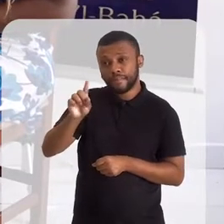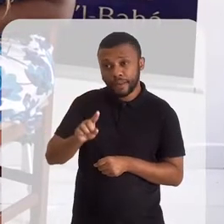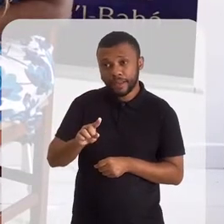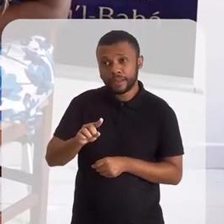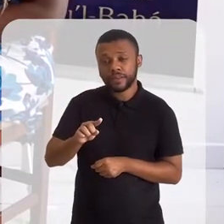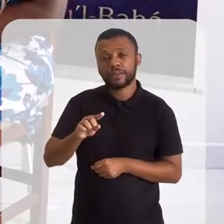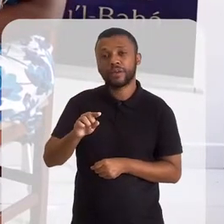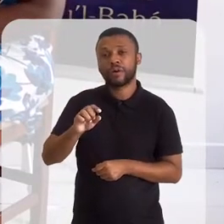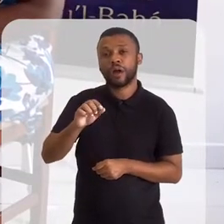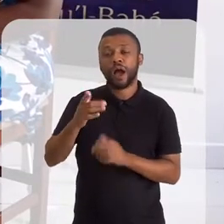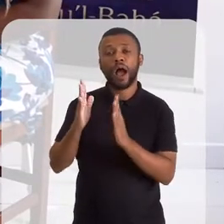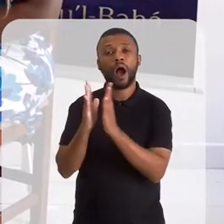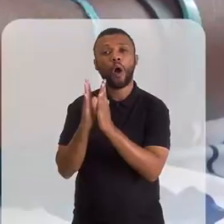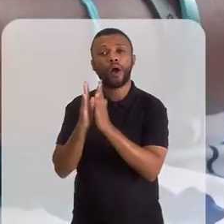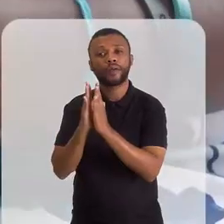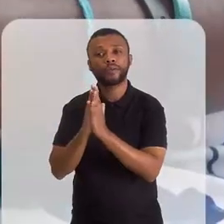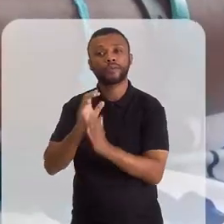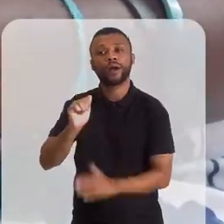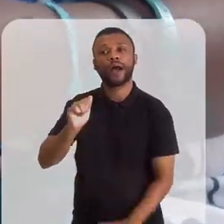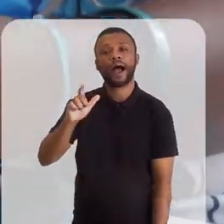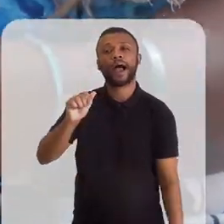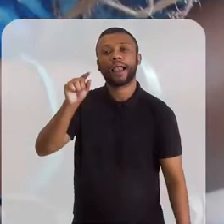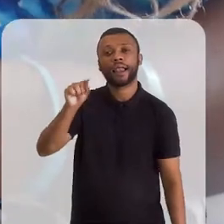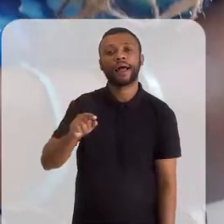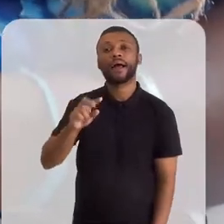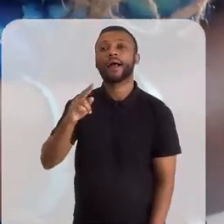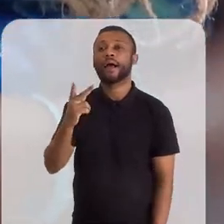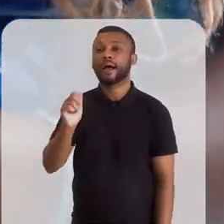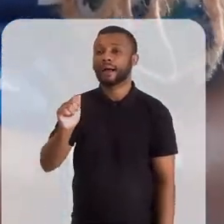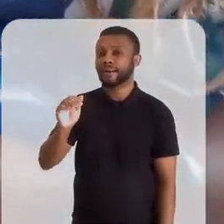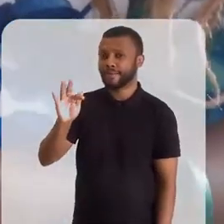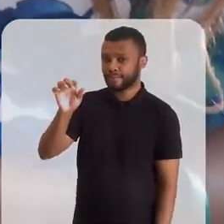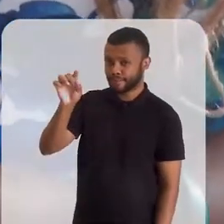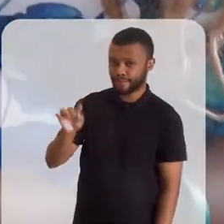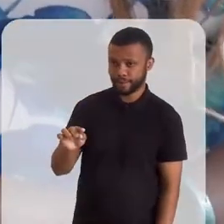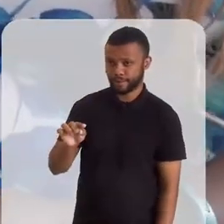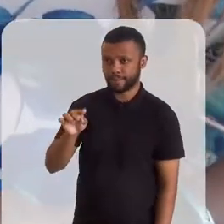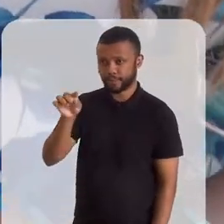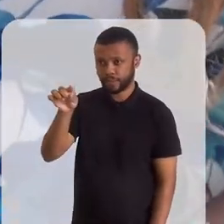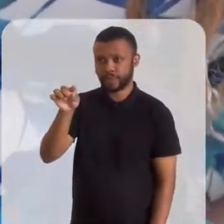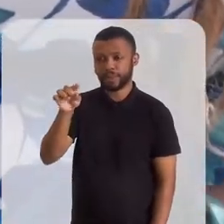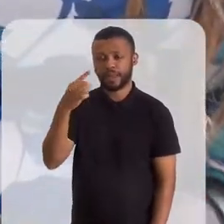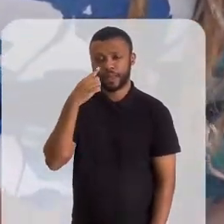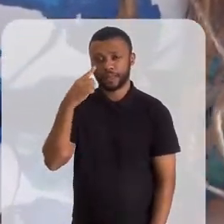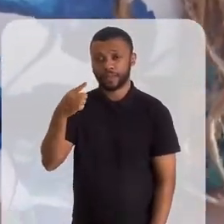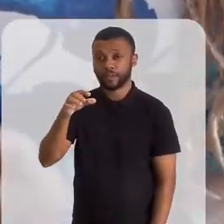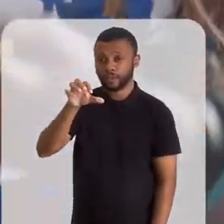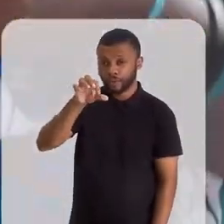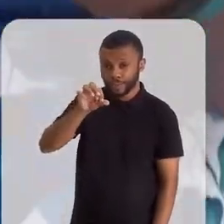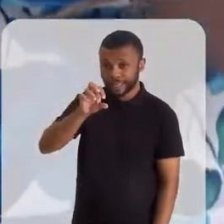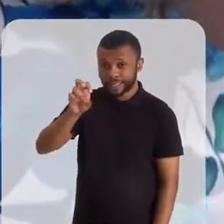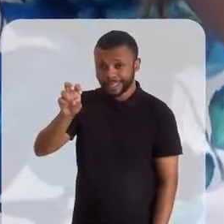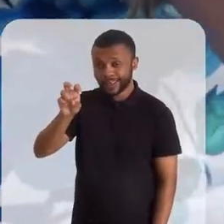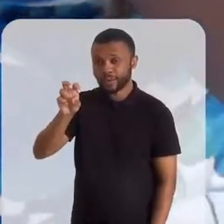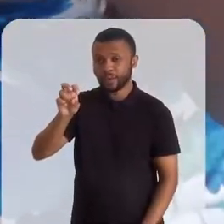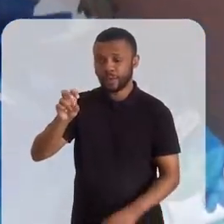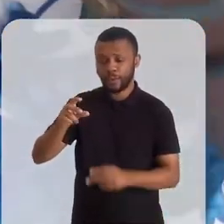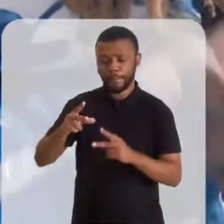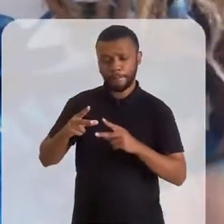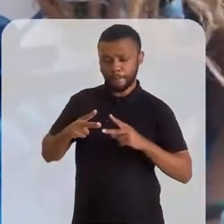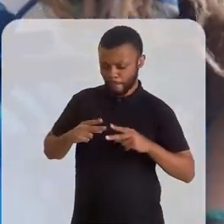95, a gente precisa fazer 95 vezes Allah Rabbá, né? Então esse daqui é um com 95